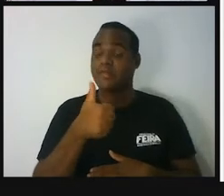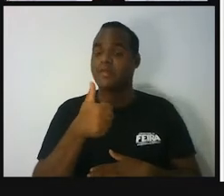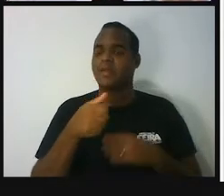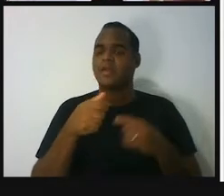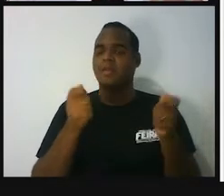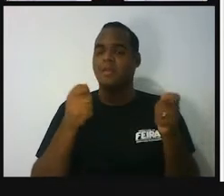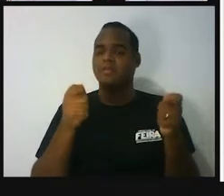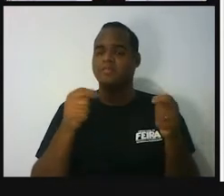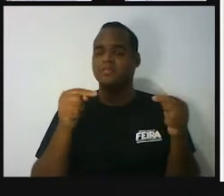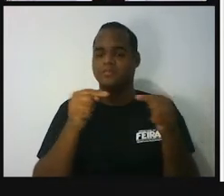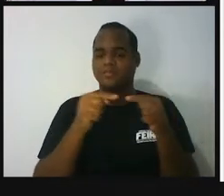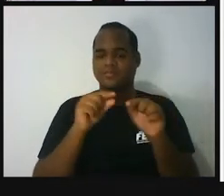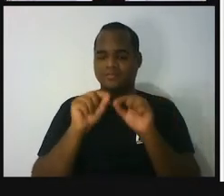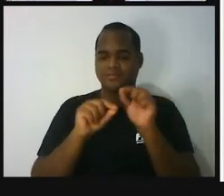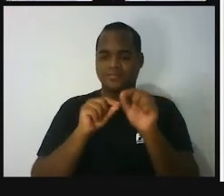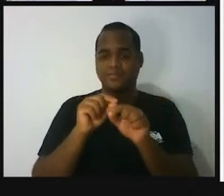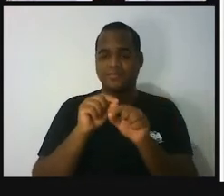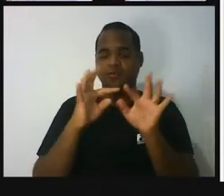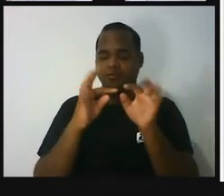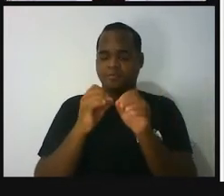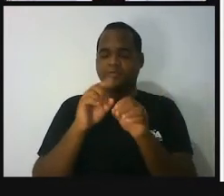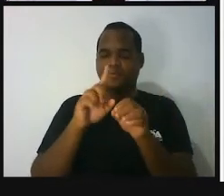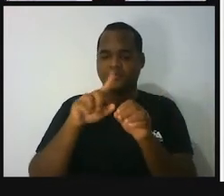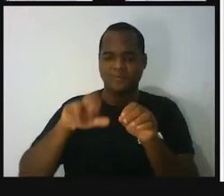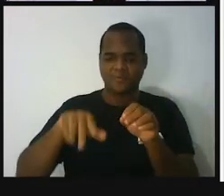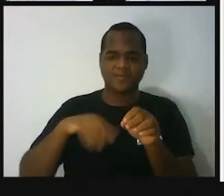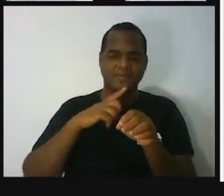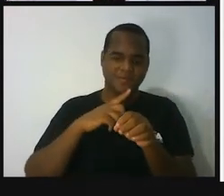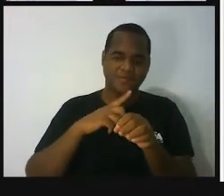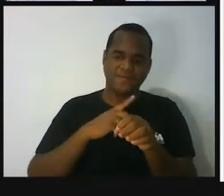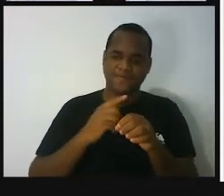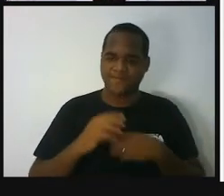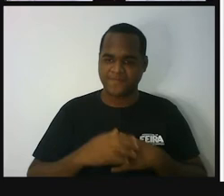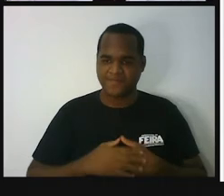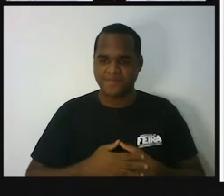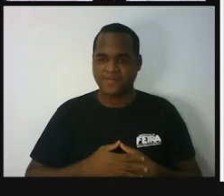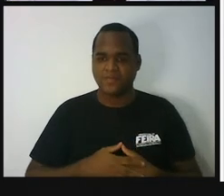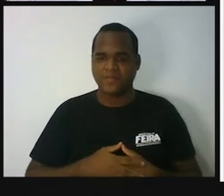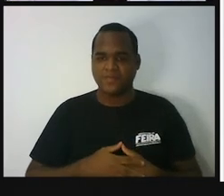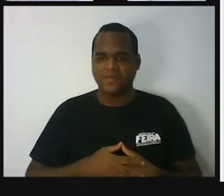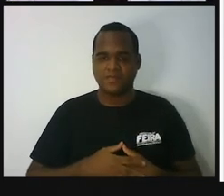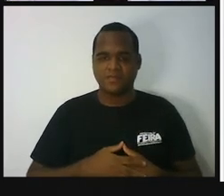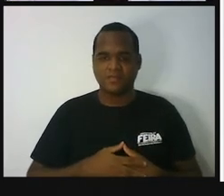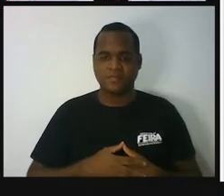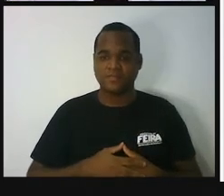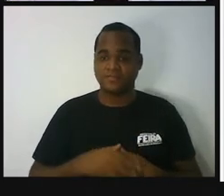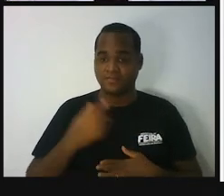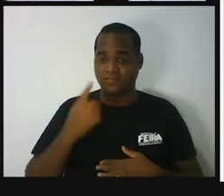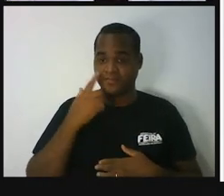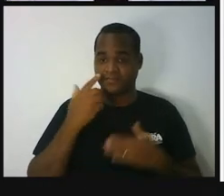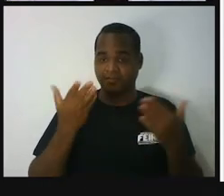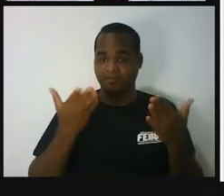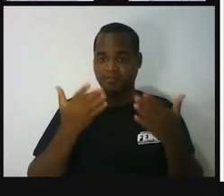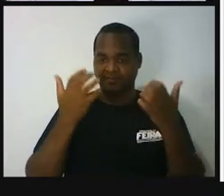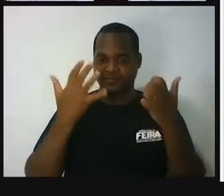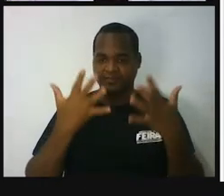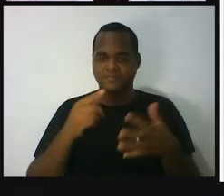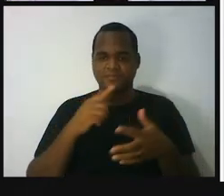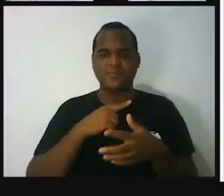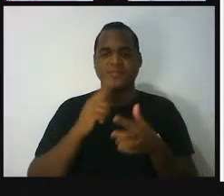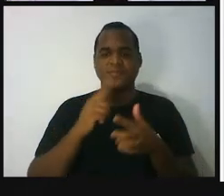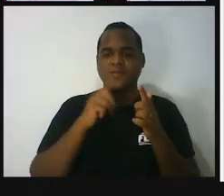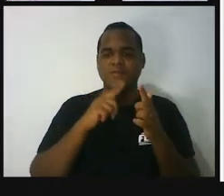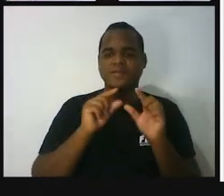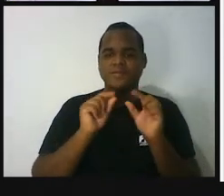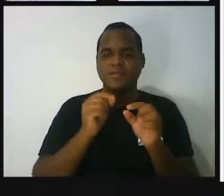fazer isso com todos. Olha só, eu vou medir agora esse ladozinho aqui, ó. Vamos ver quanto é que vai dar?